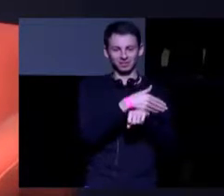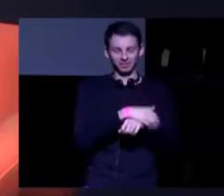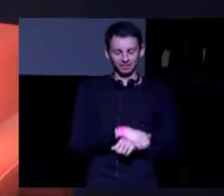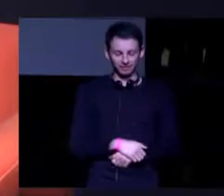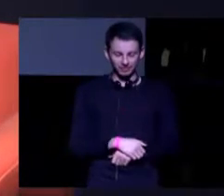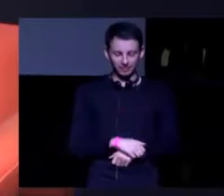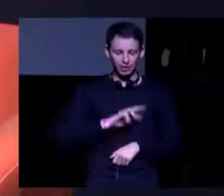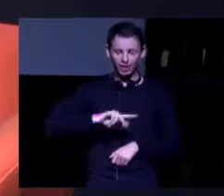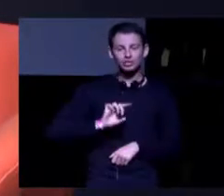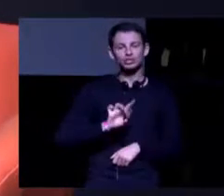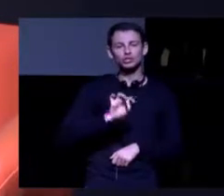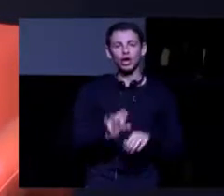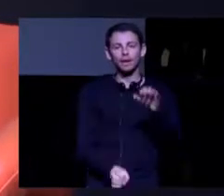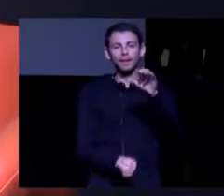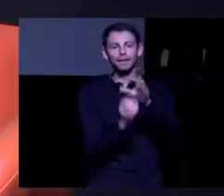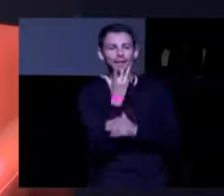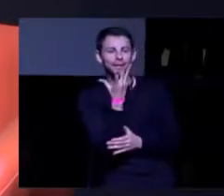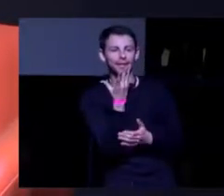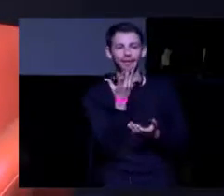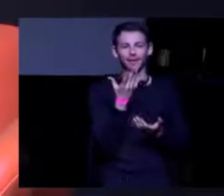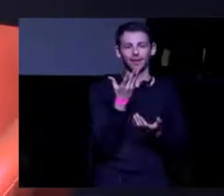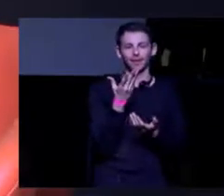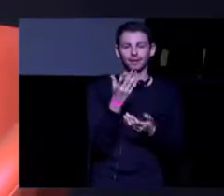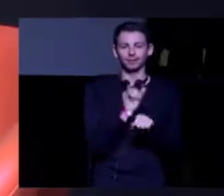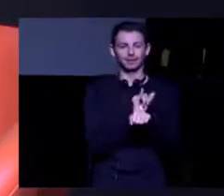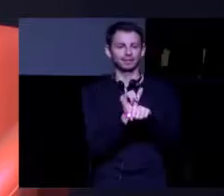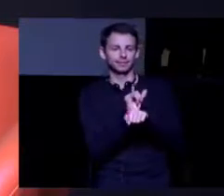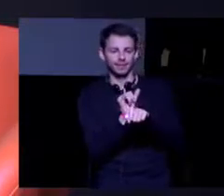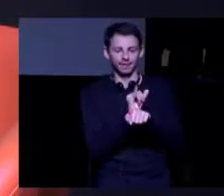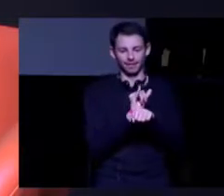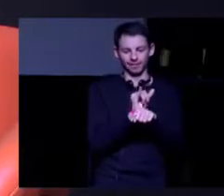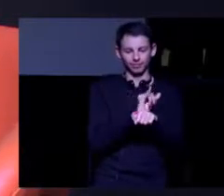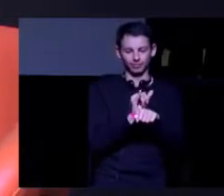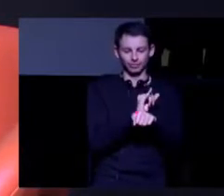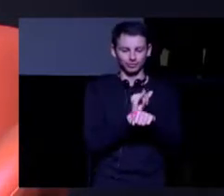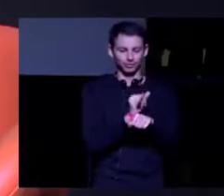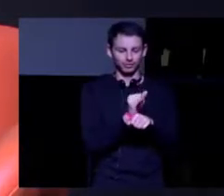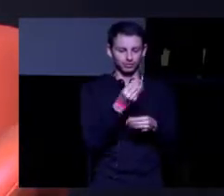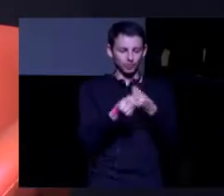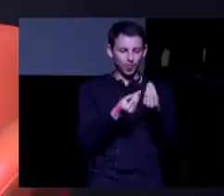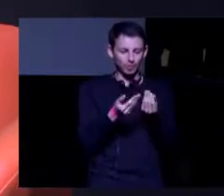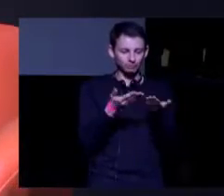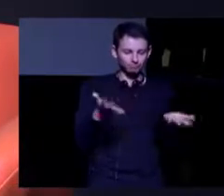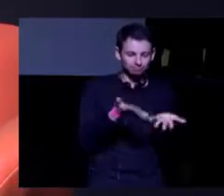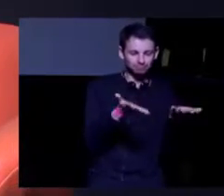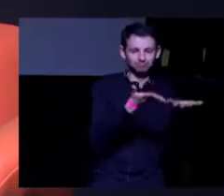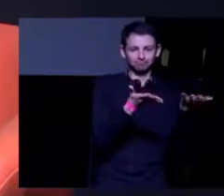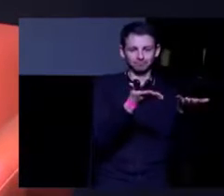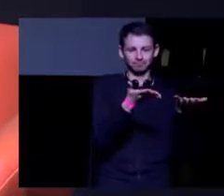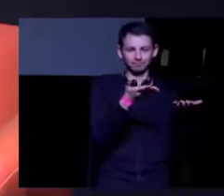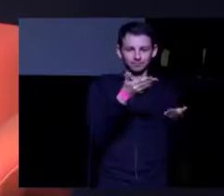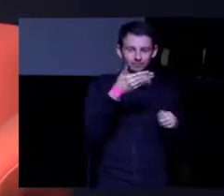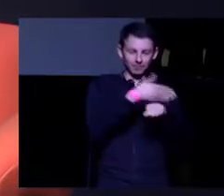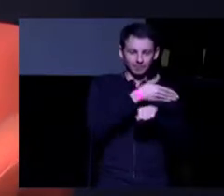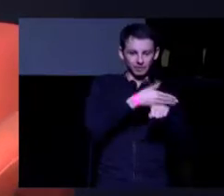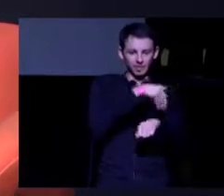não só criar níveis de ferramentas e possibilidades de engajamento diferentes, mas também entender que